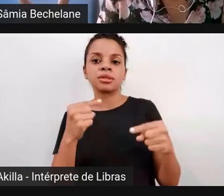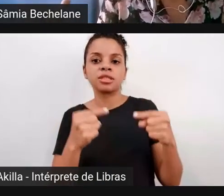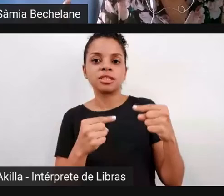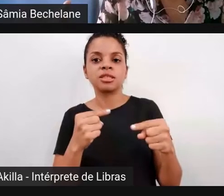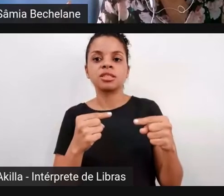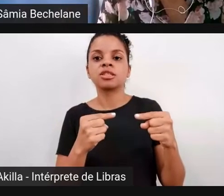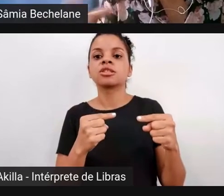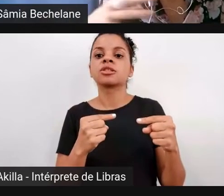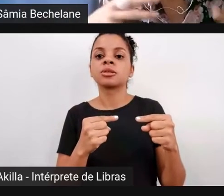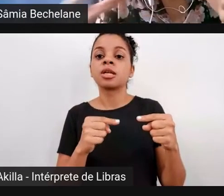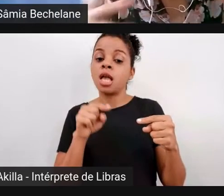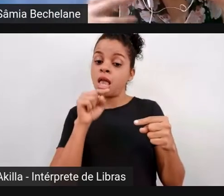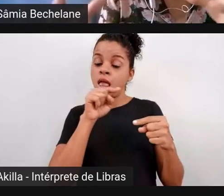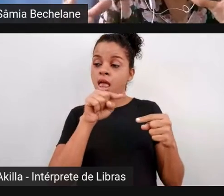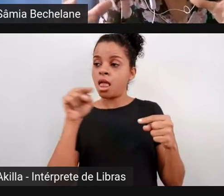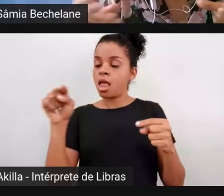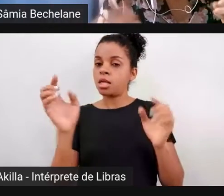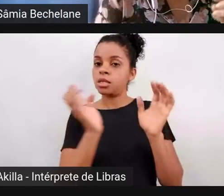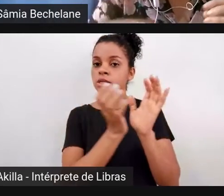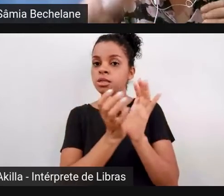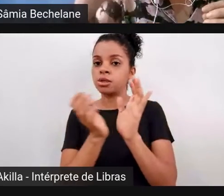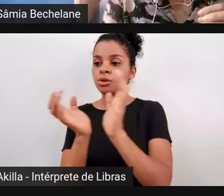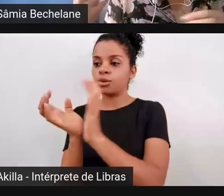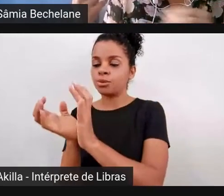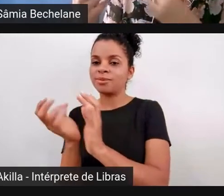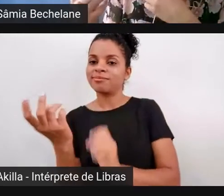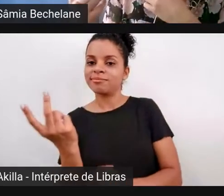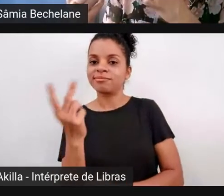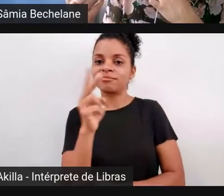esses grupos estão num lugar duplo, né? Então eles